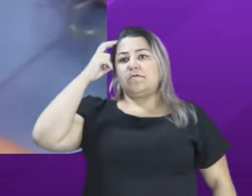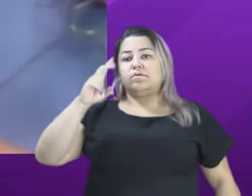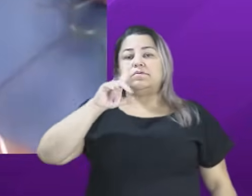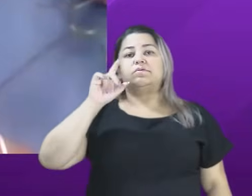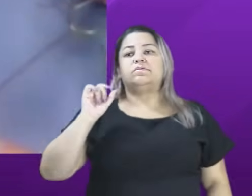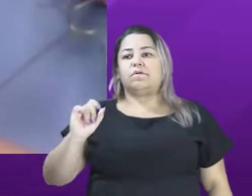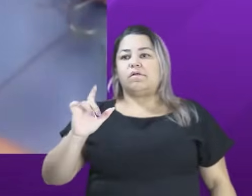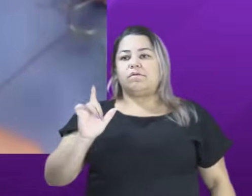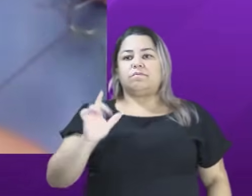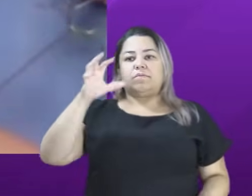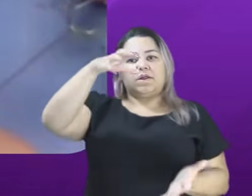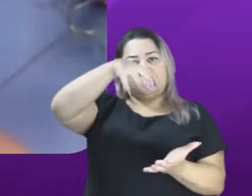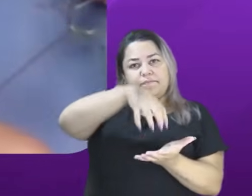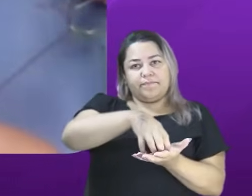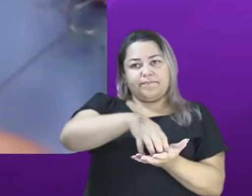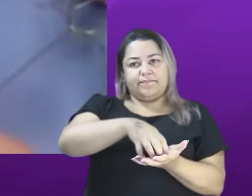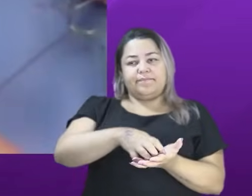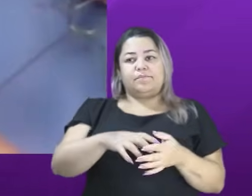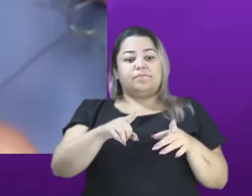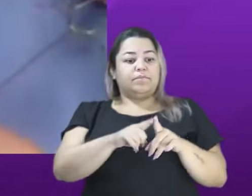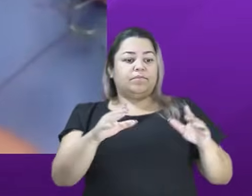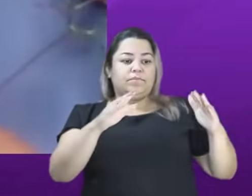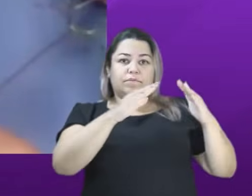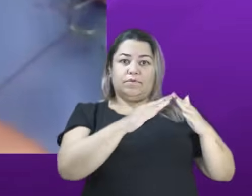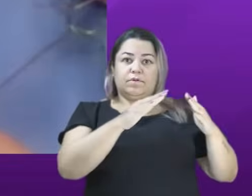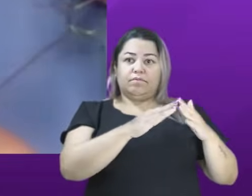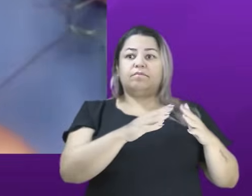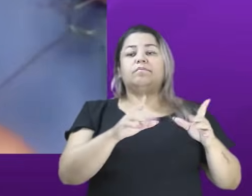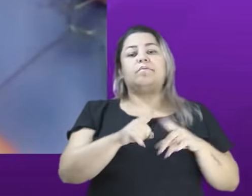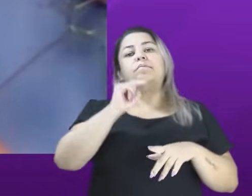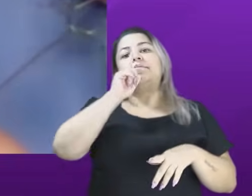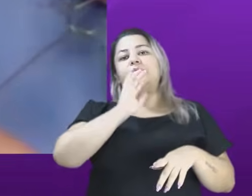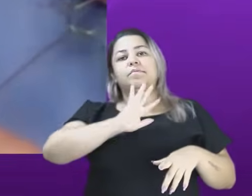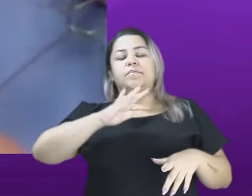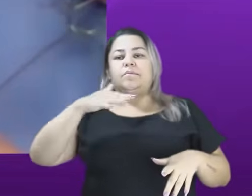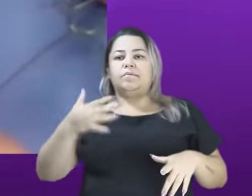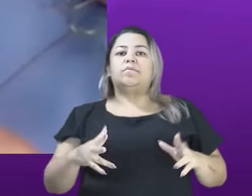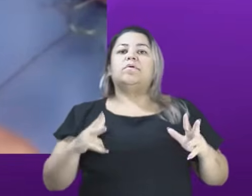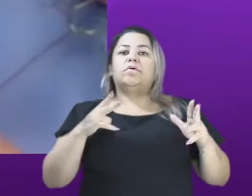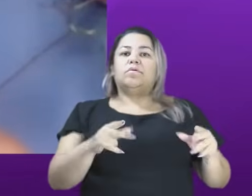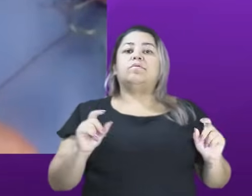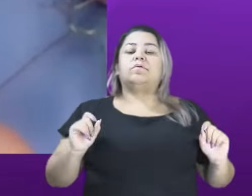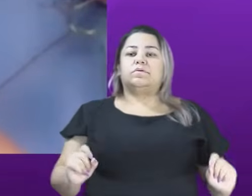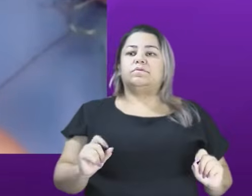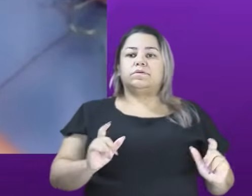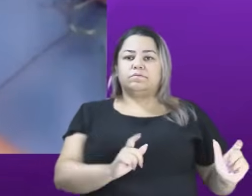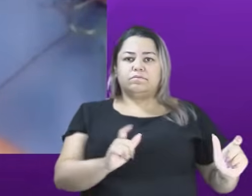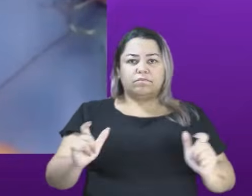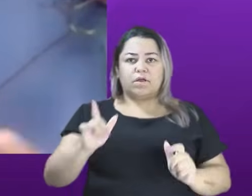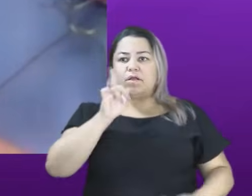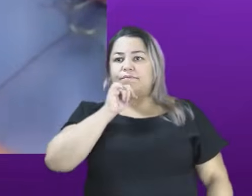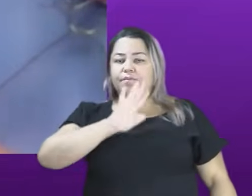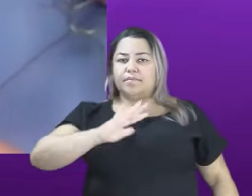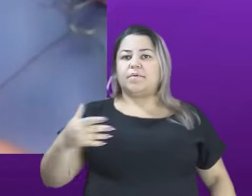havia dos territórios, né, que moravam ali beira-mar, né, com esse espaço do mar,